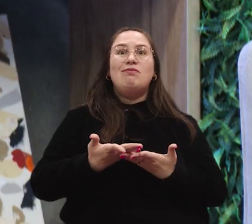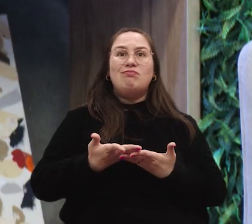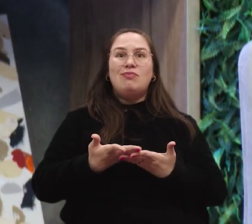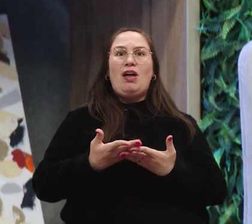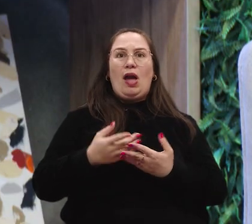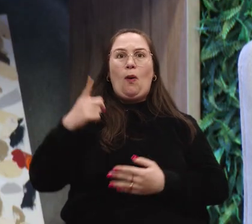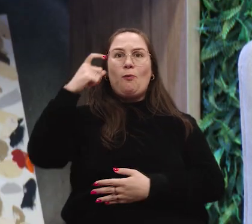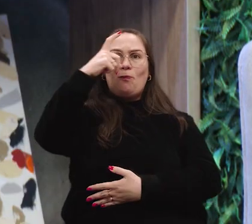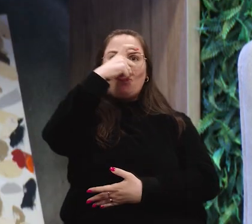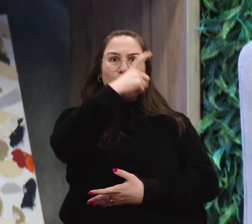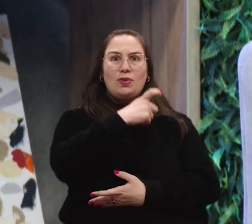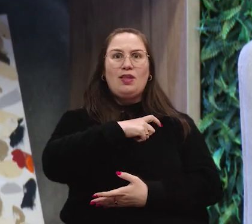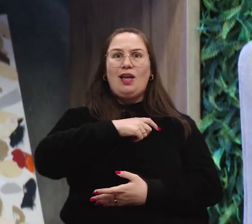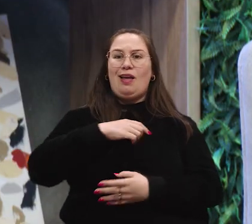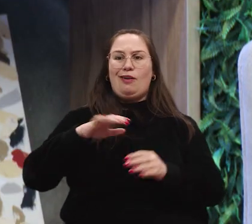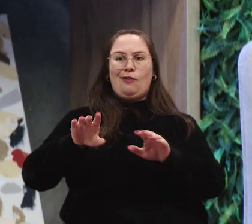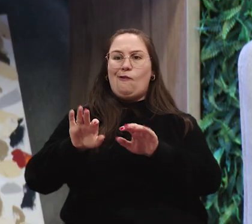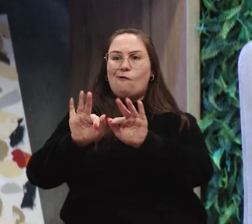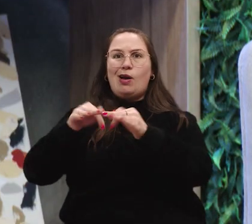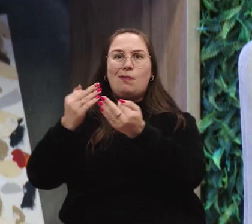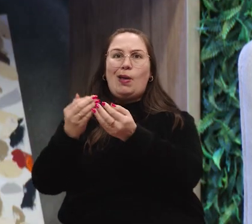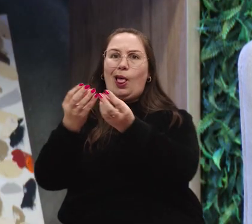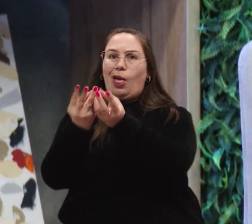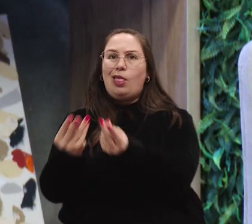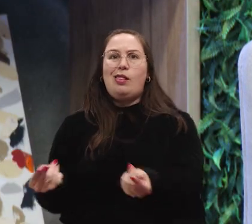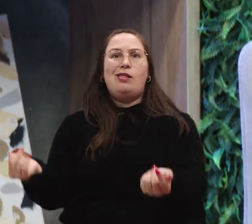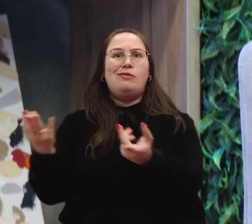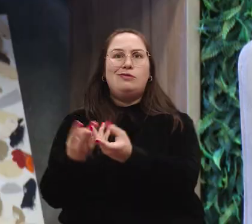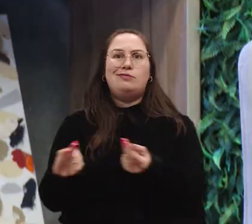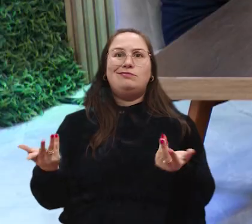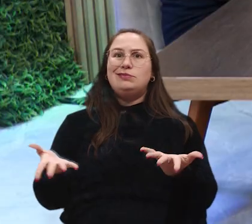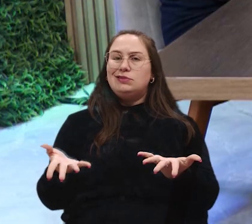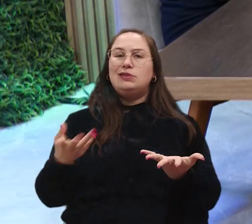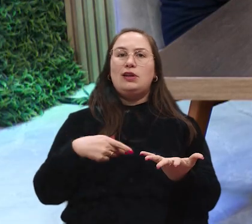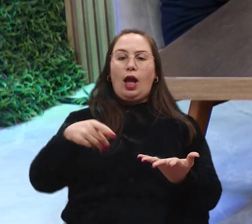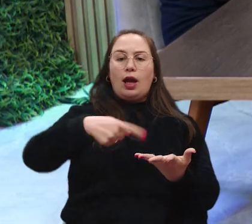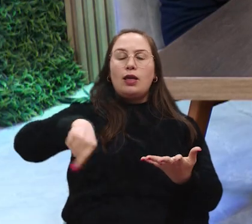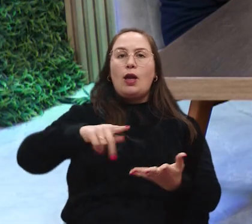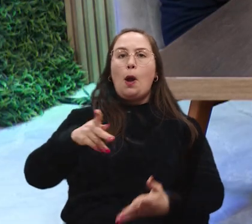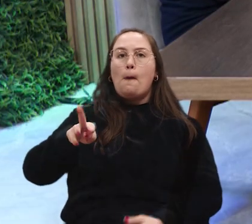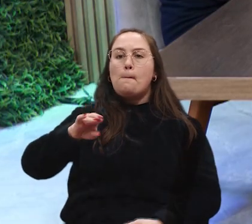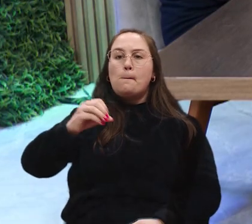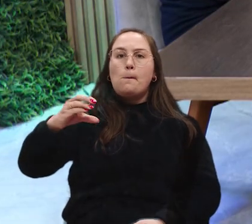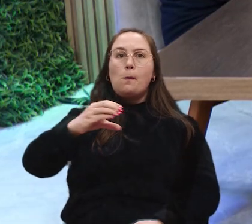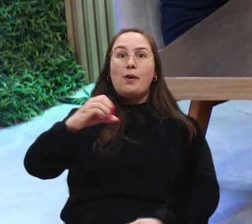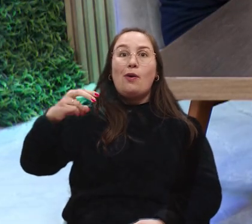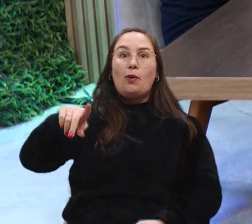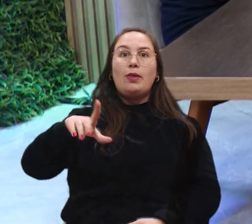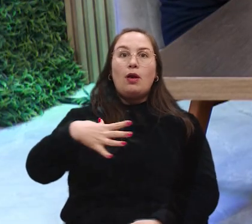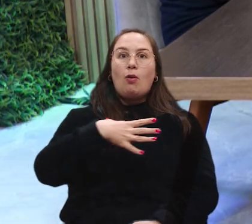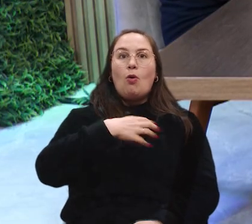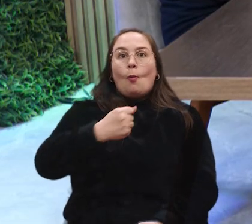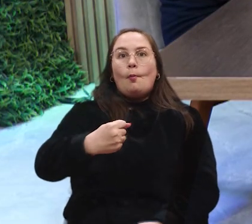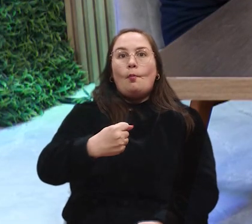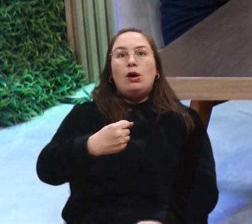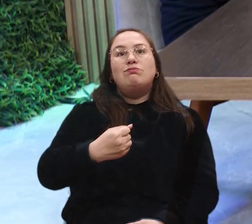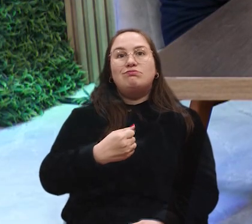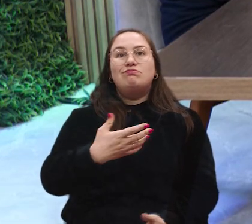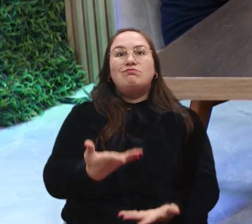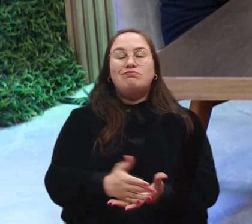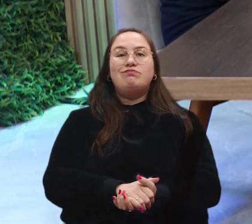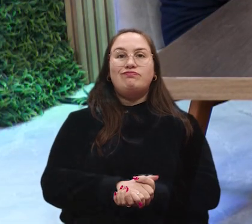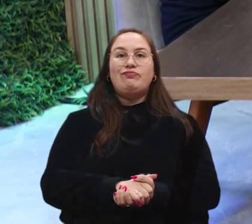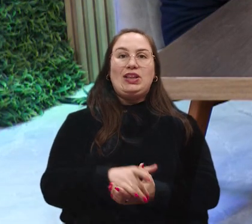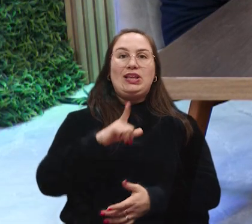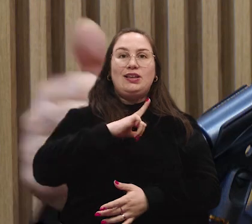casos difíceis, né, destruem famílias, né? A gente não tem casos acompanhando aqui, mas nos outros PROCONs, Brasil lá fora, é suicídio. Suicídio. Suicídio, porque